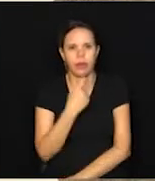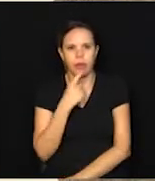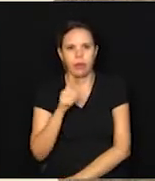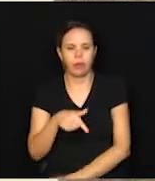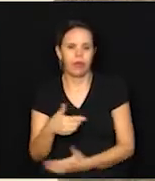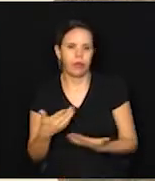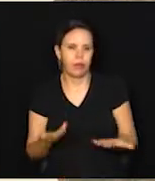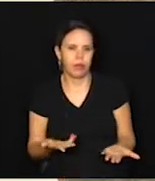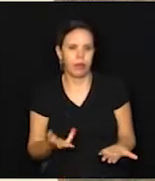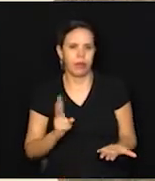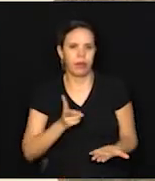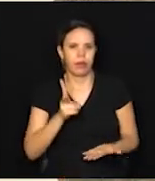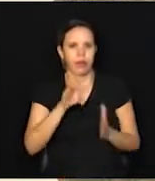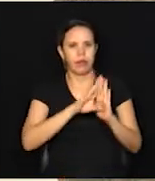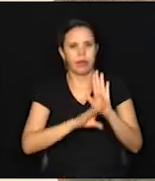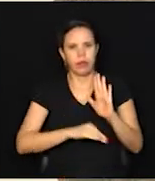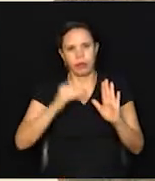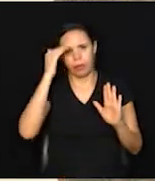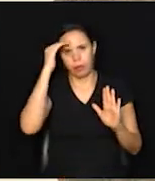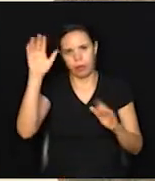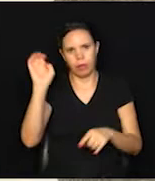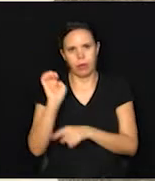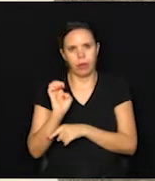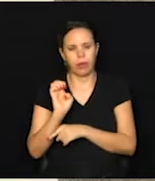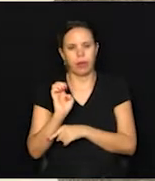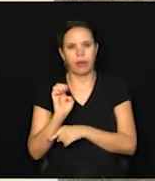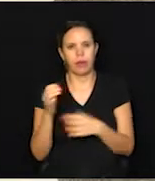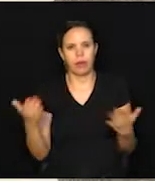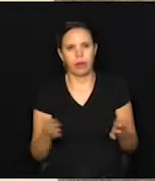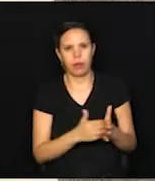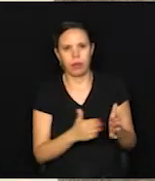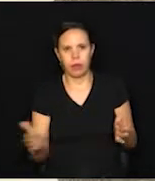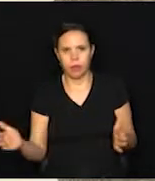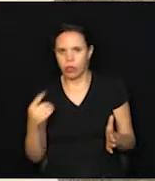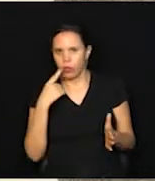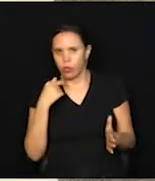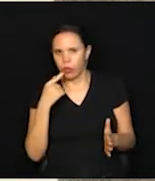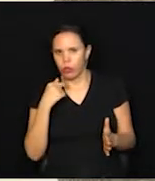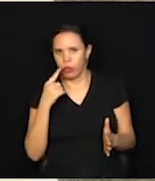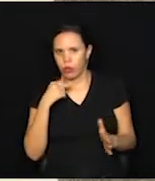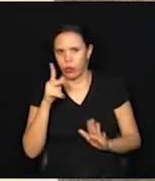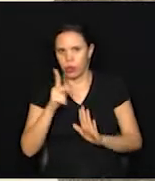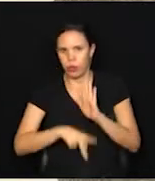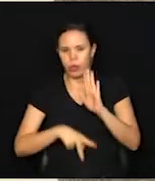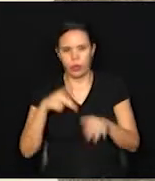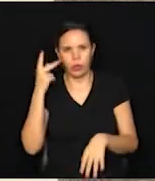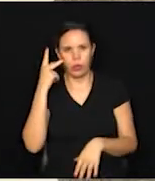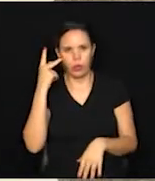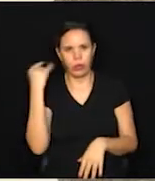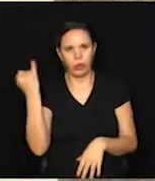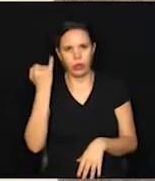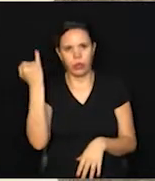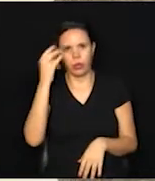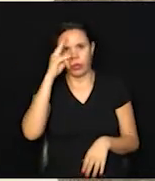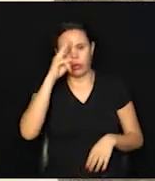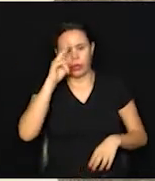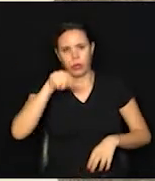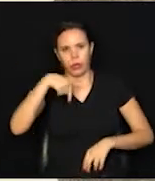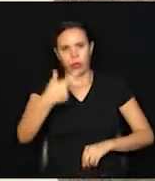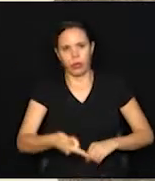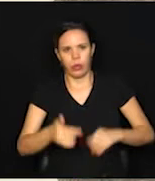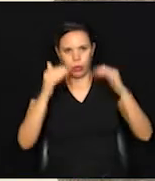lembrando, segue o cronograma estadual, estando agora na fase vermelha do Plano São Paulo. Importante lembrar que, seguindo todos